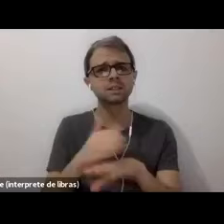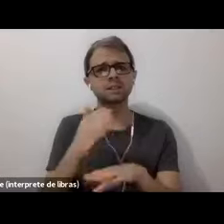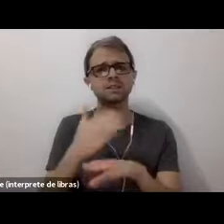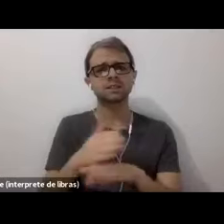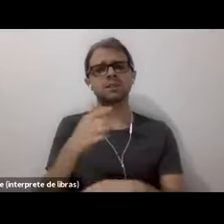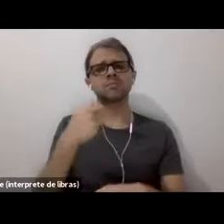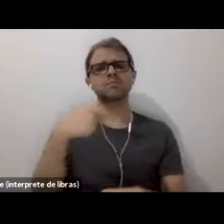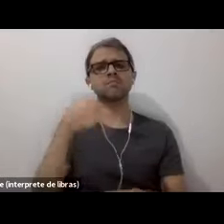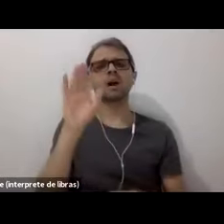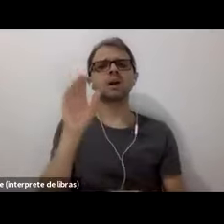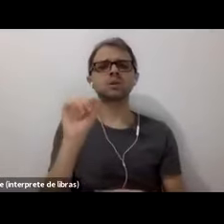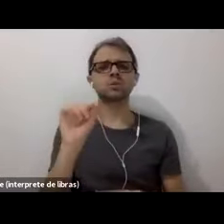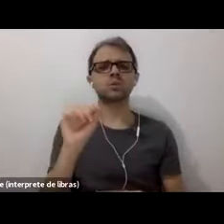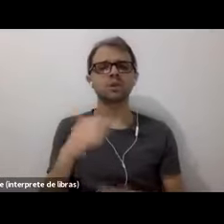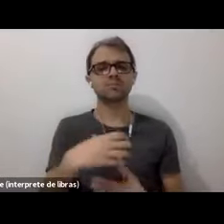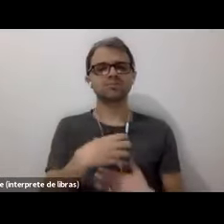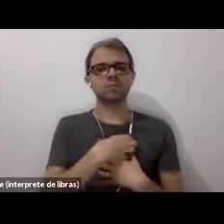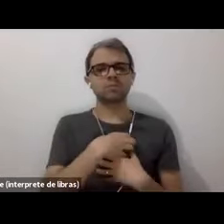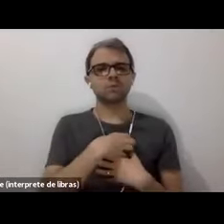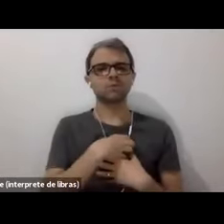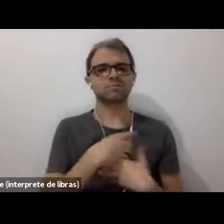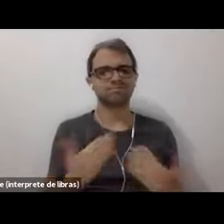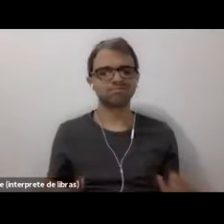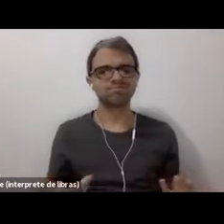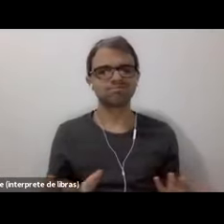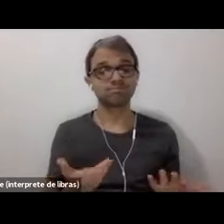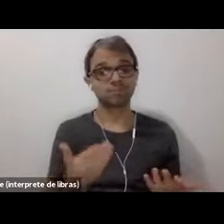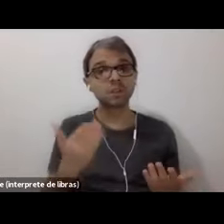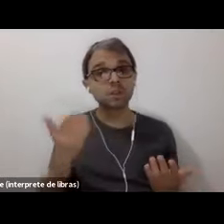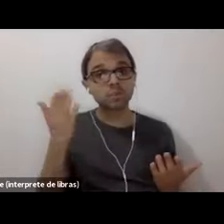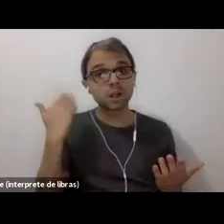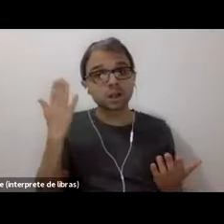Então, a gente instituiu logo lá atrás o Vida de Professor na